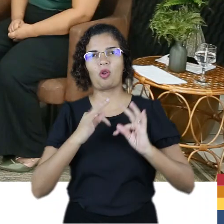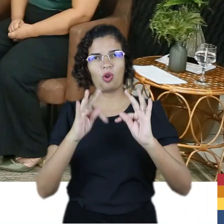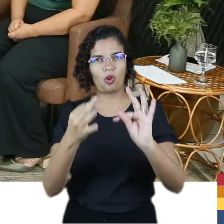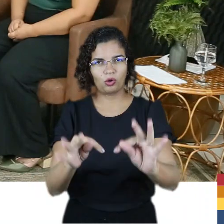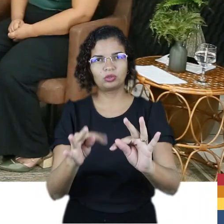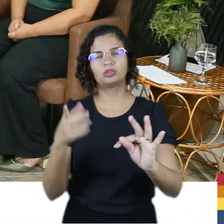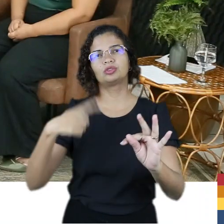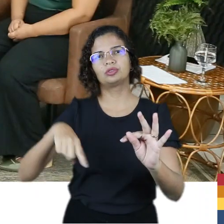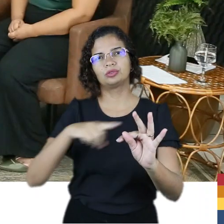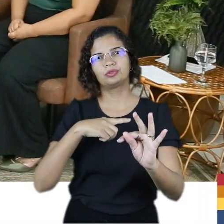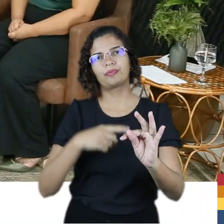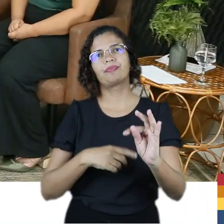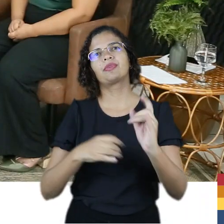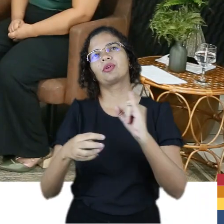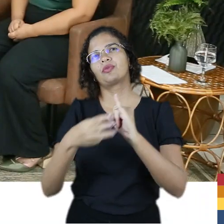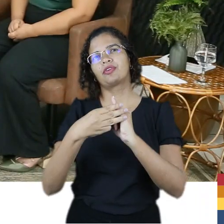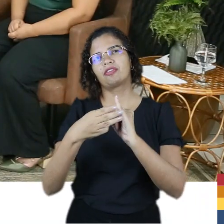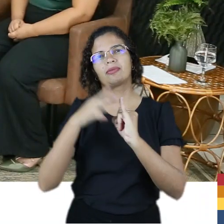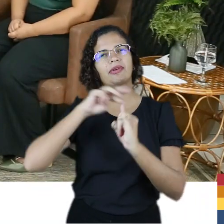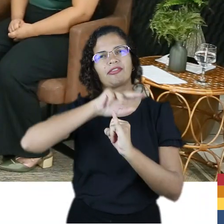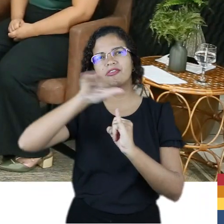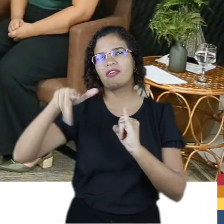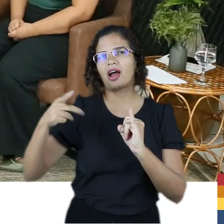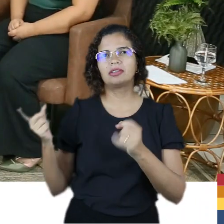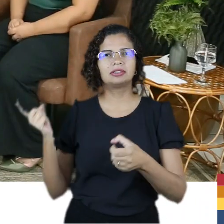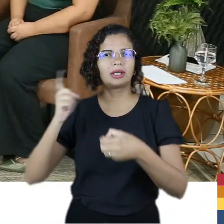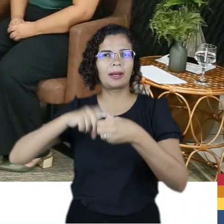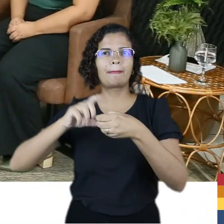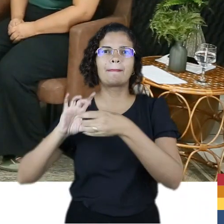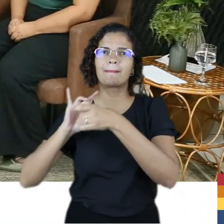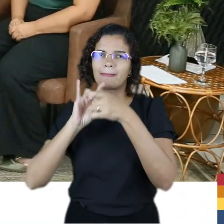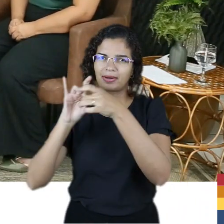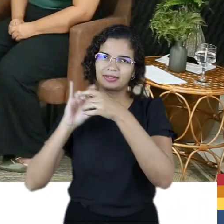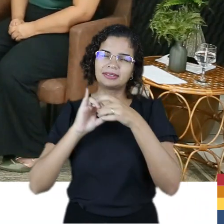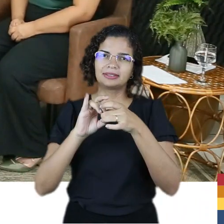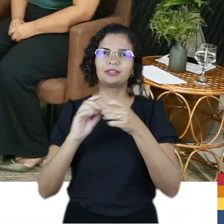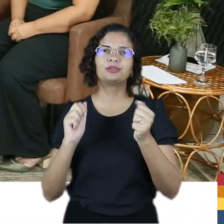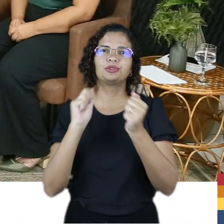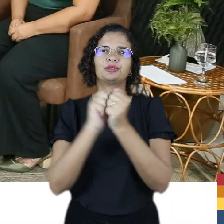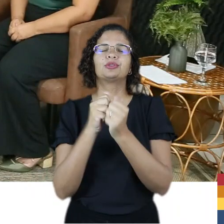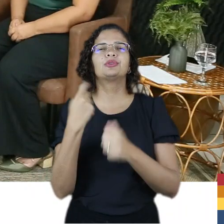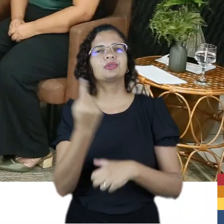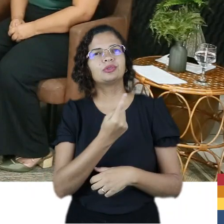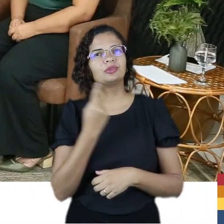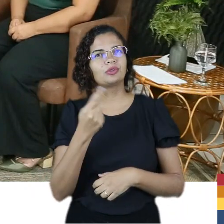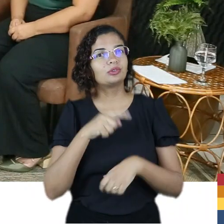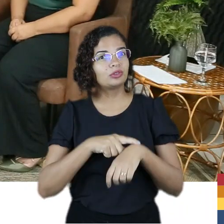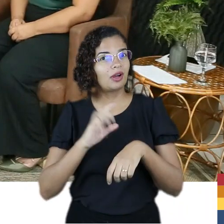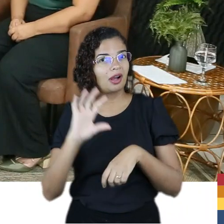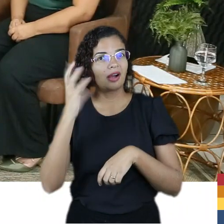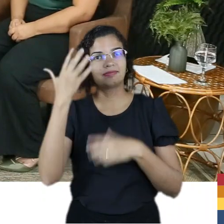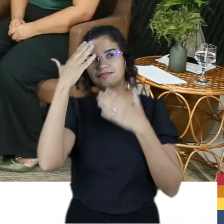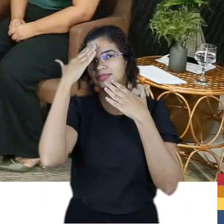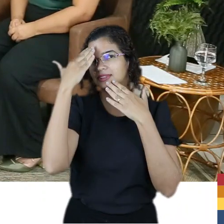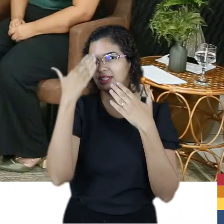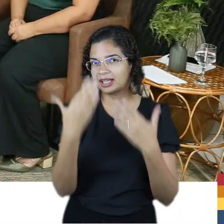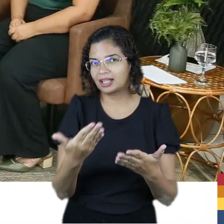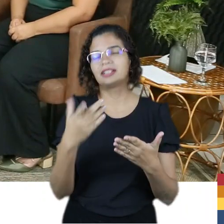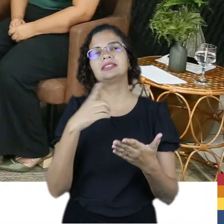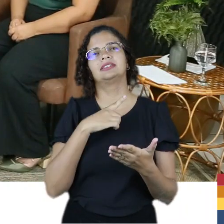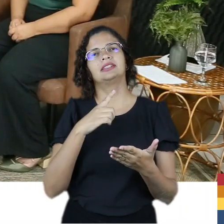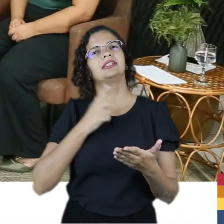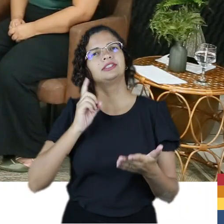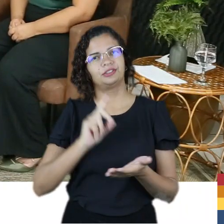que estarão conosco a gente só tem um momento assim para agradecer nós estamos aqui realmente representando a Secretaria de